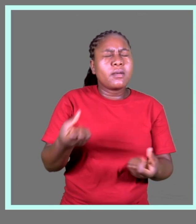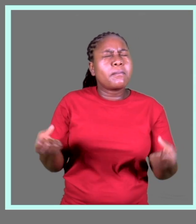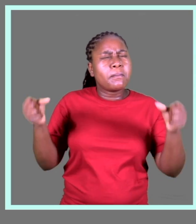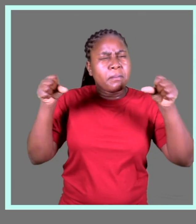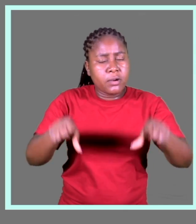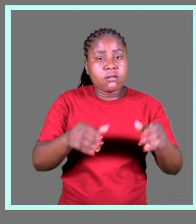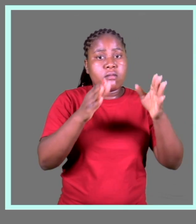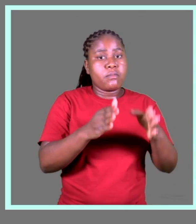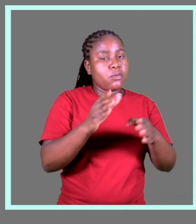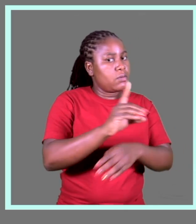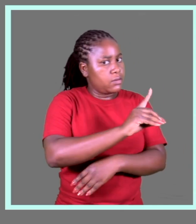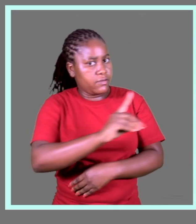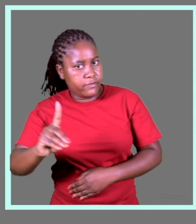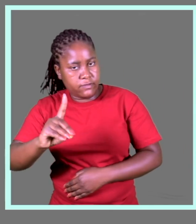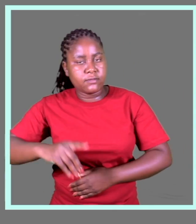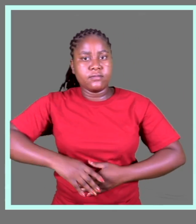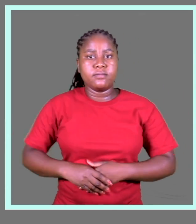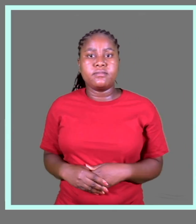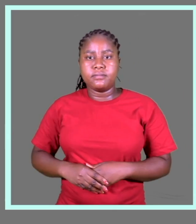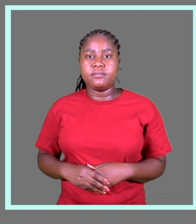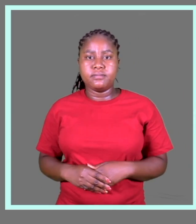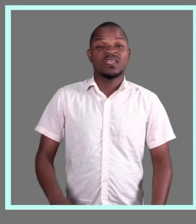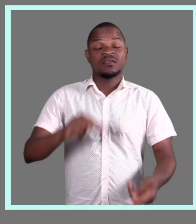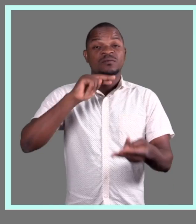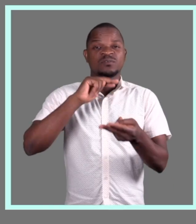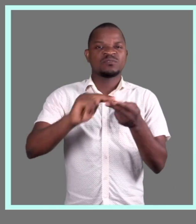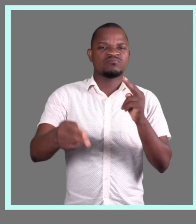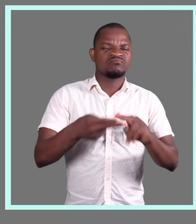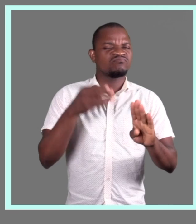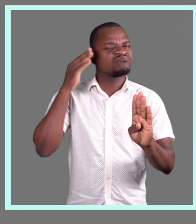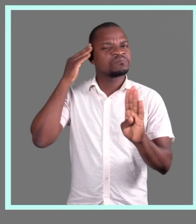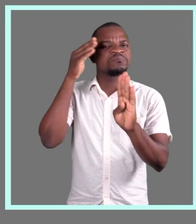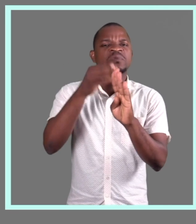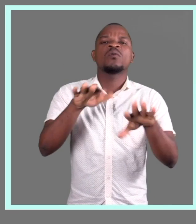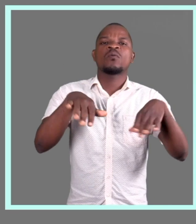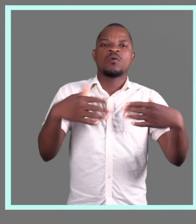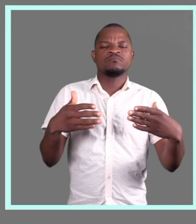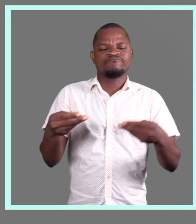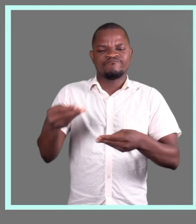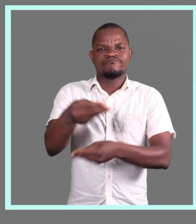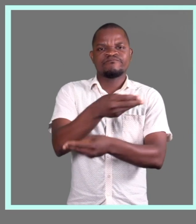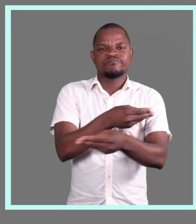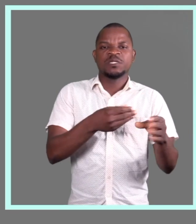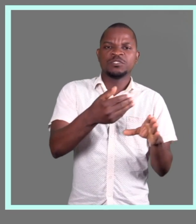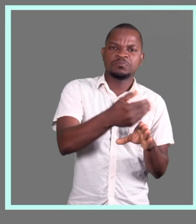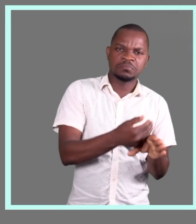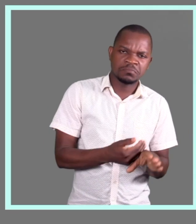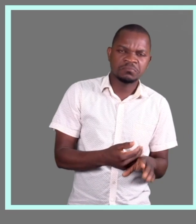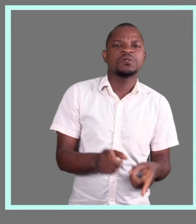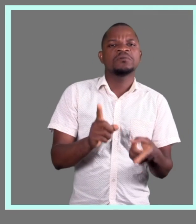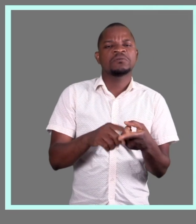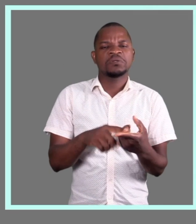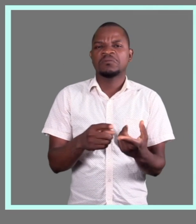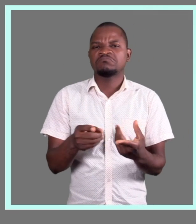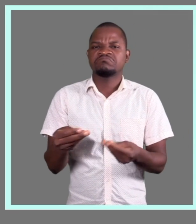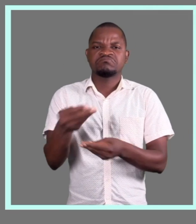mal na comunidade das pessoas com deficiência. Este é um encontro que visa partilhar experiência, partilhar